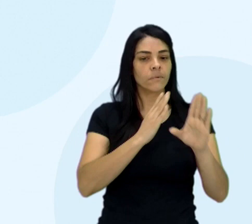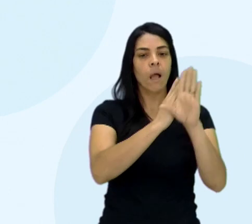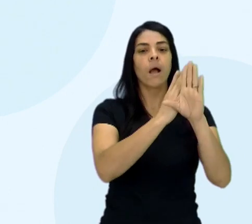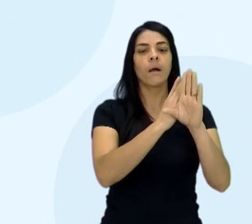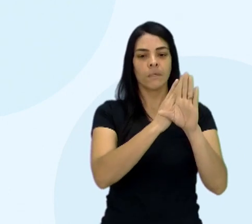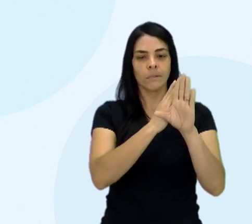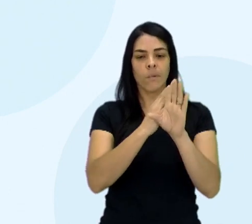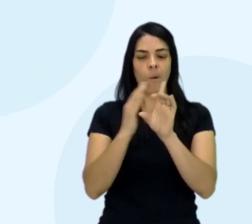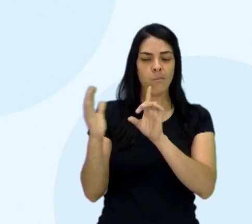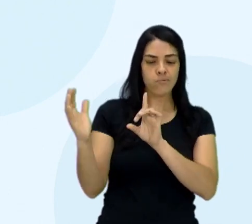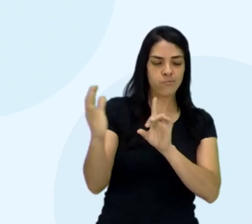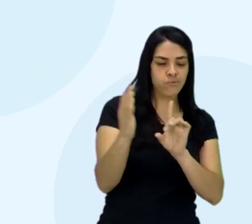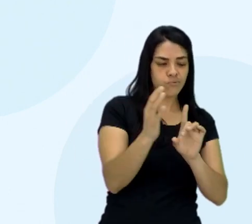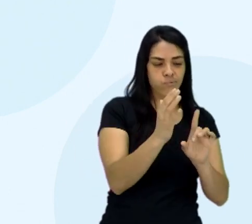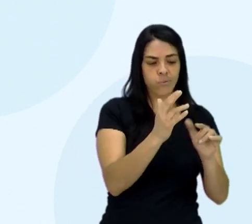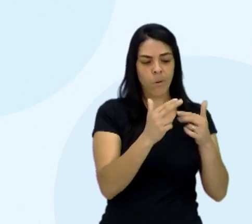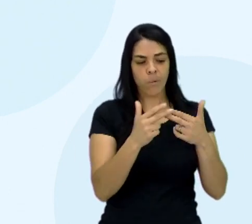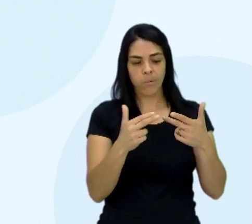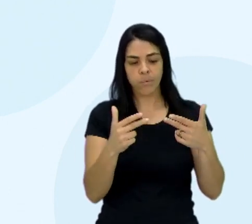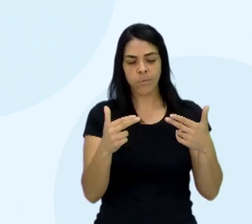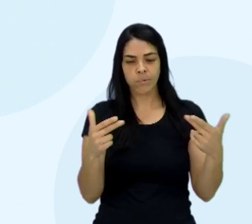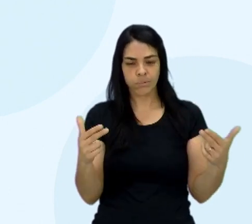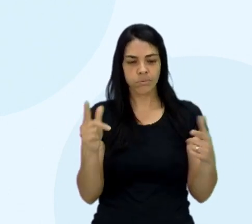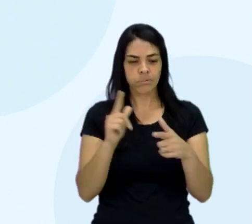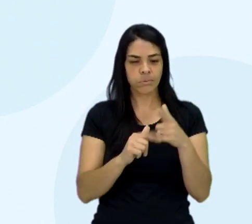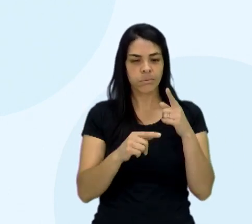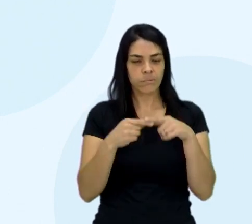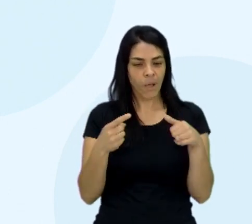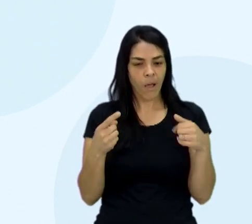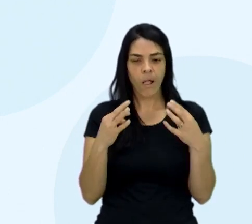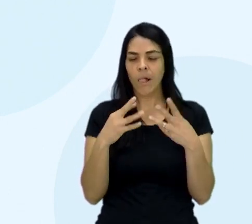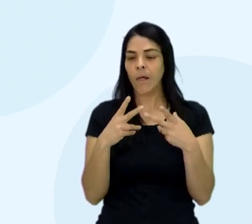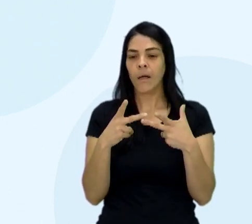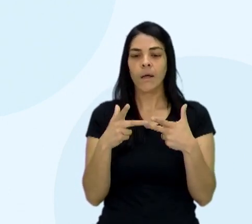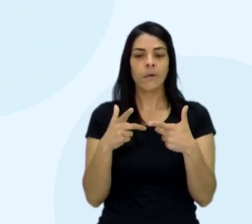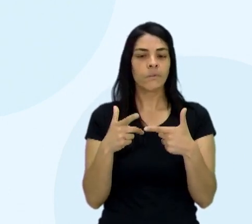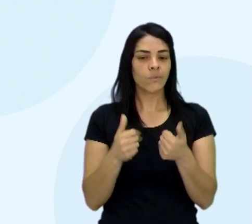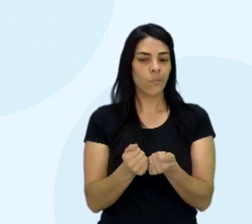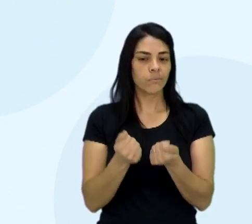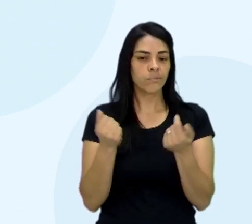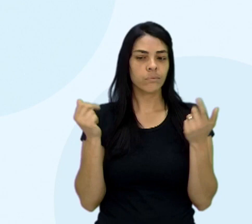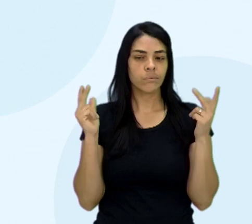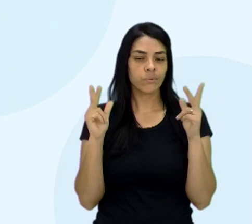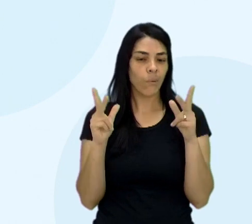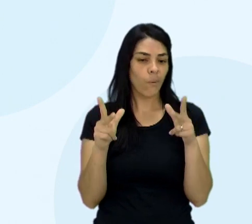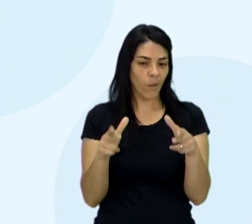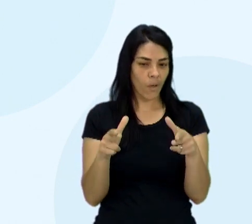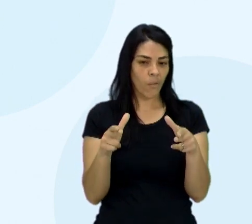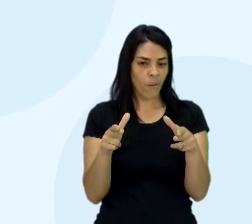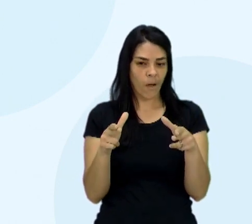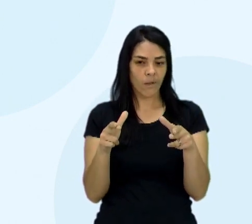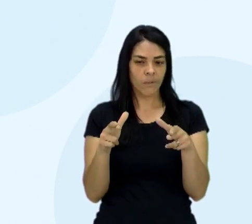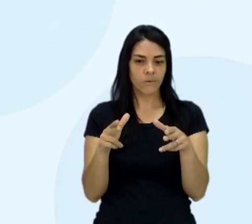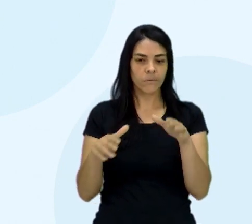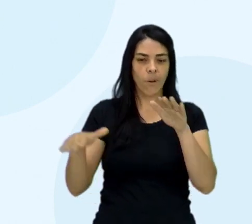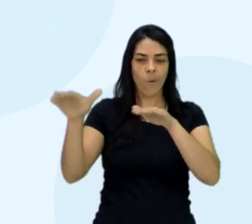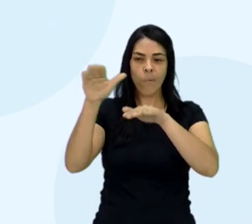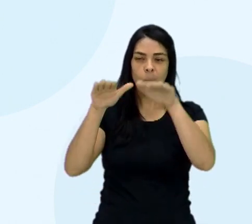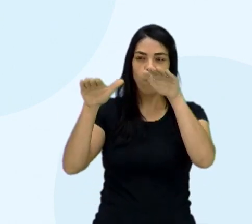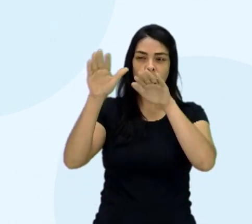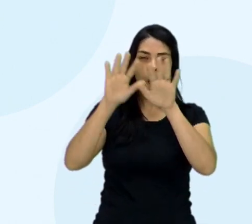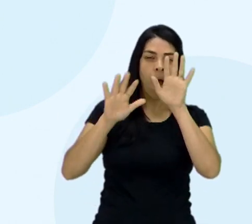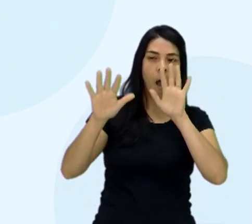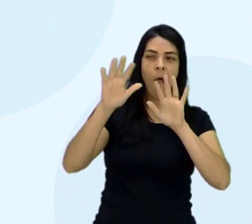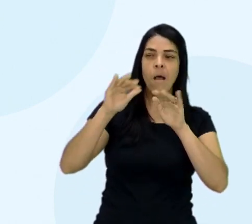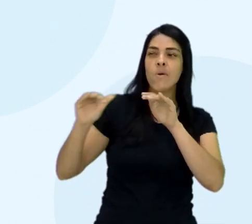aí, quaisquer que seja, eles são todos aí proporcionais, né? As sombras e as alturas do objeto.